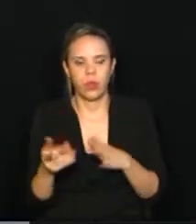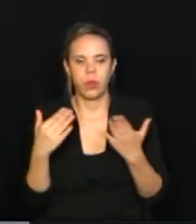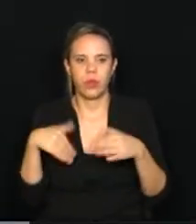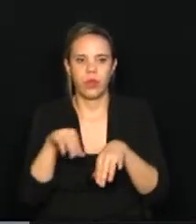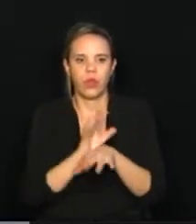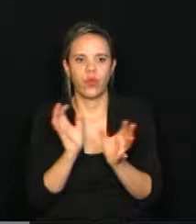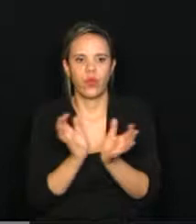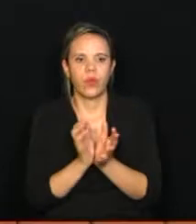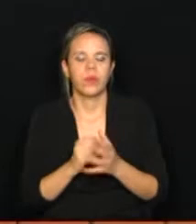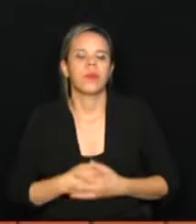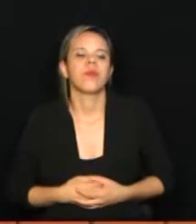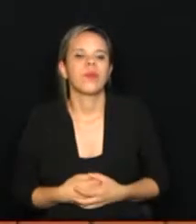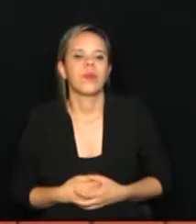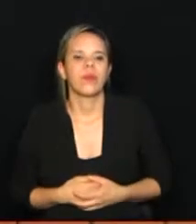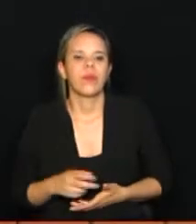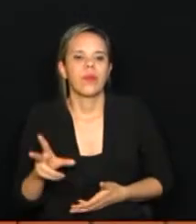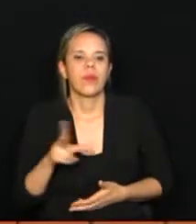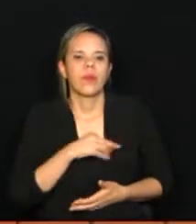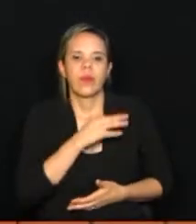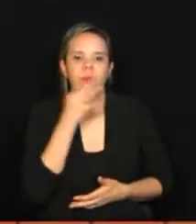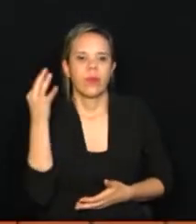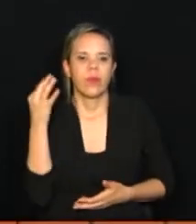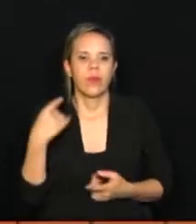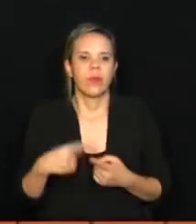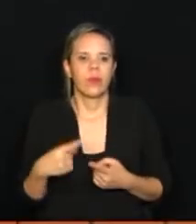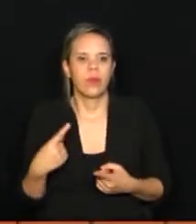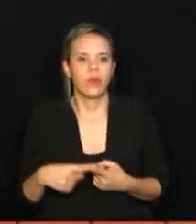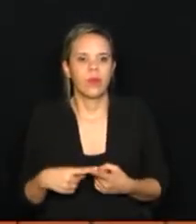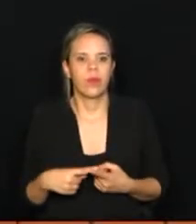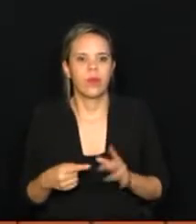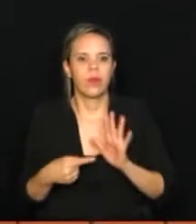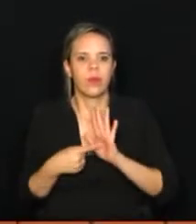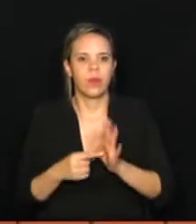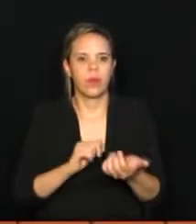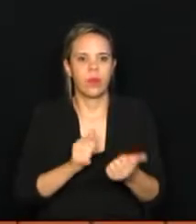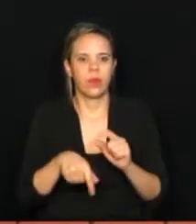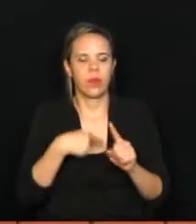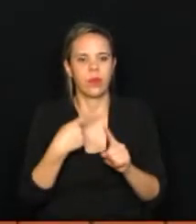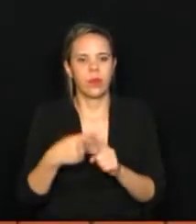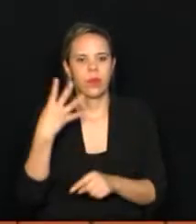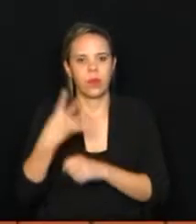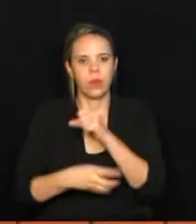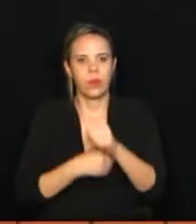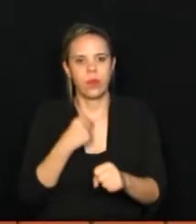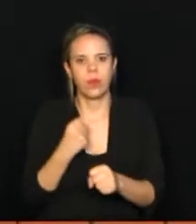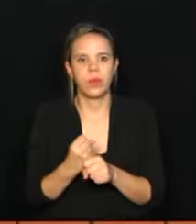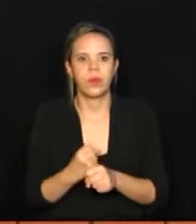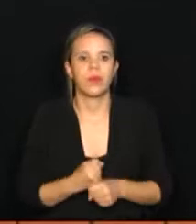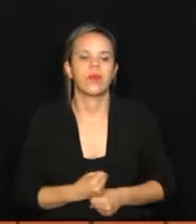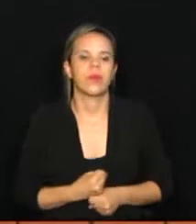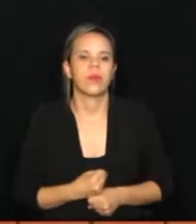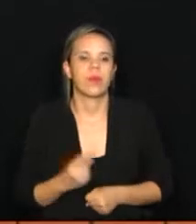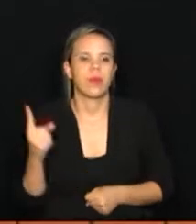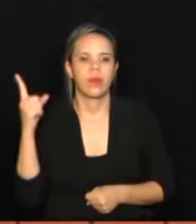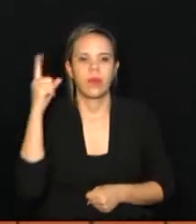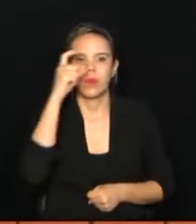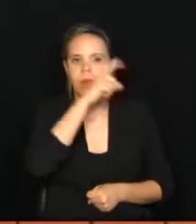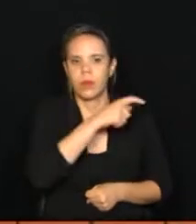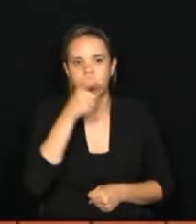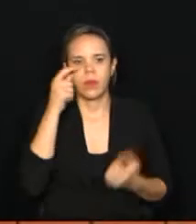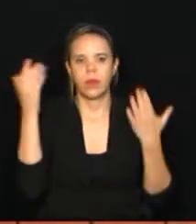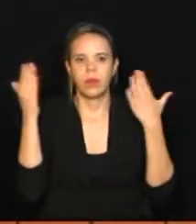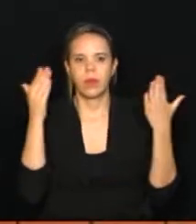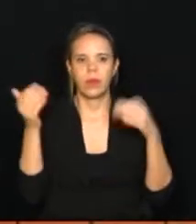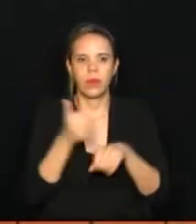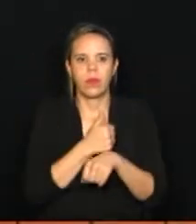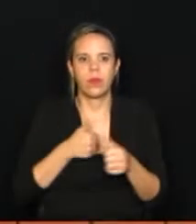em grupo. Nossa, isso é ótimo, porque olha, acho que eu apresento que o Mais Esportes faz uns 4 anos e é difícil ver um